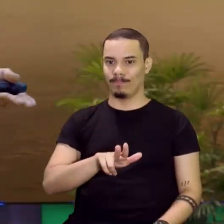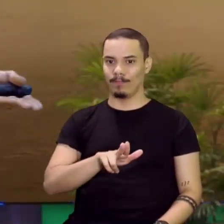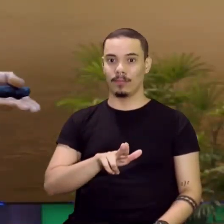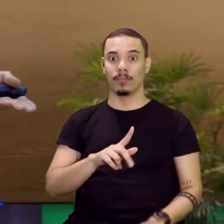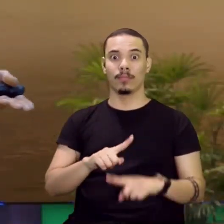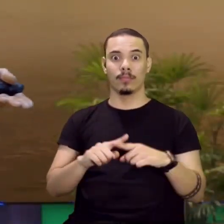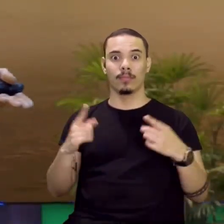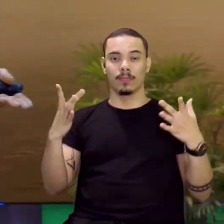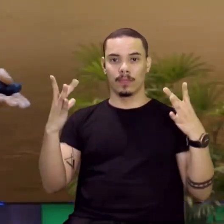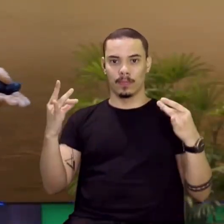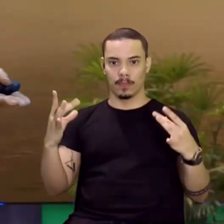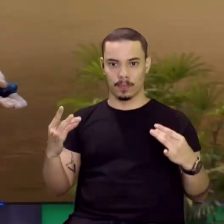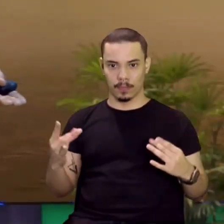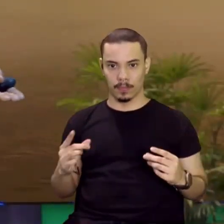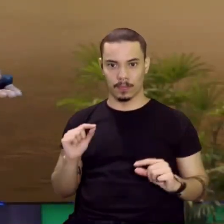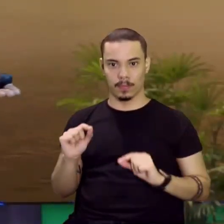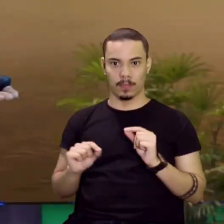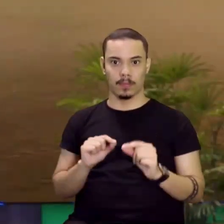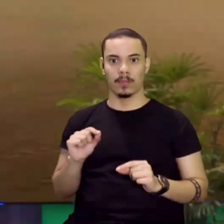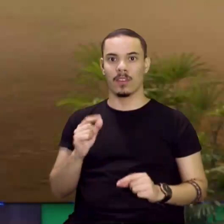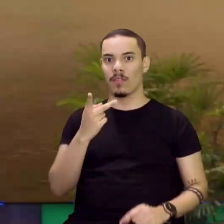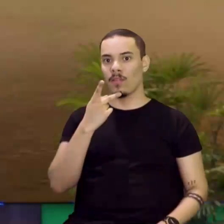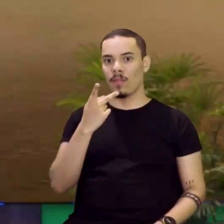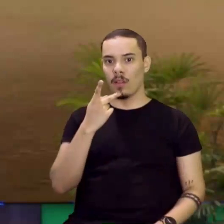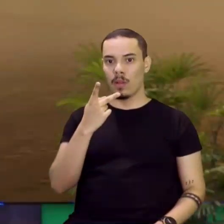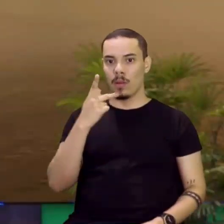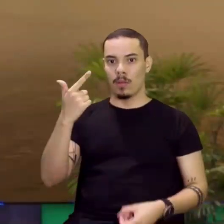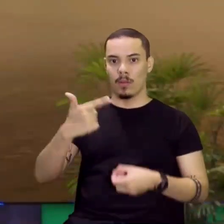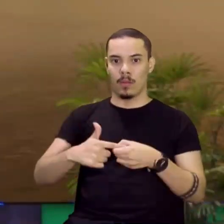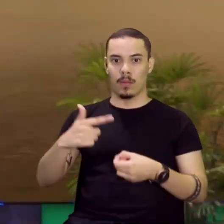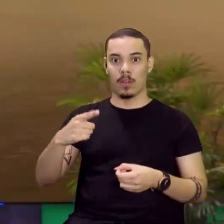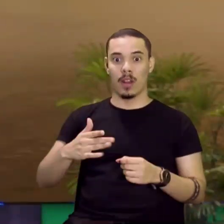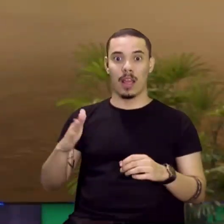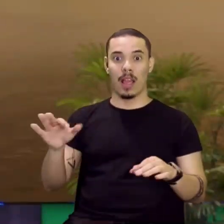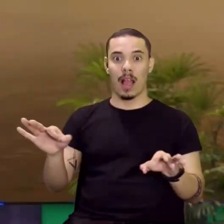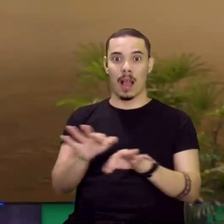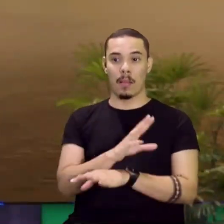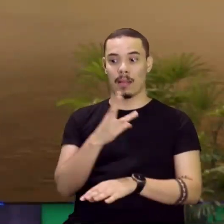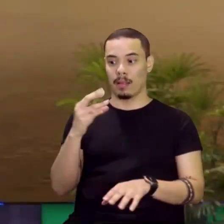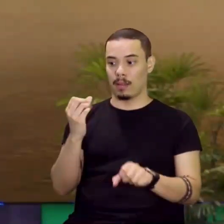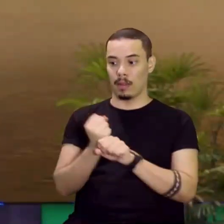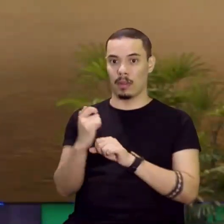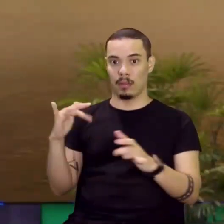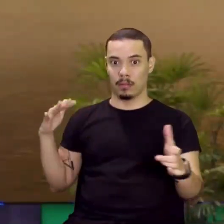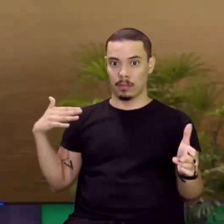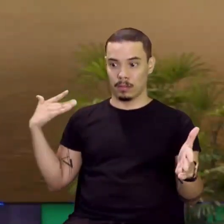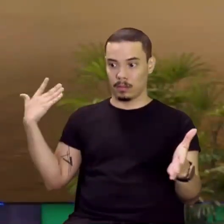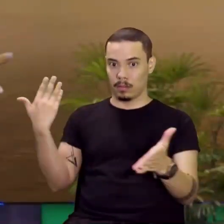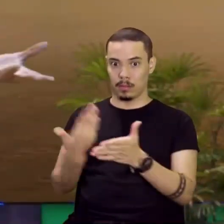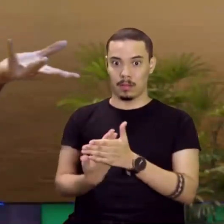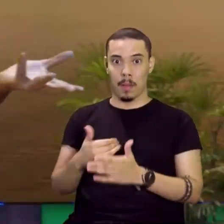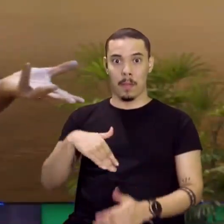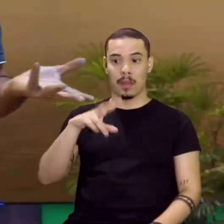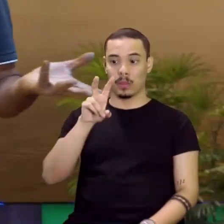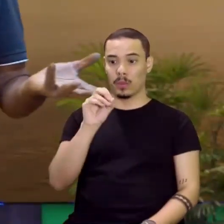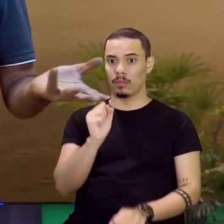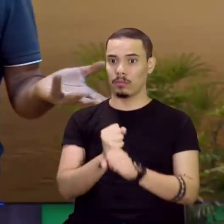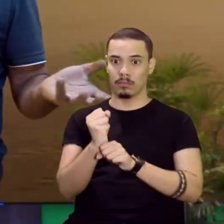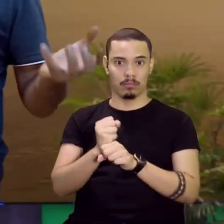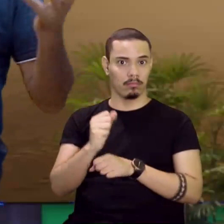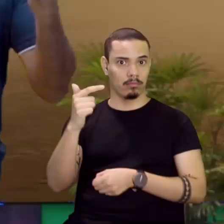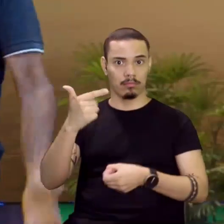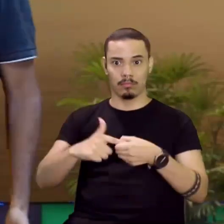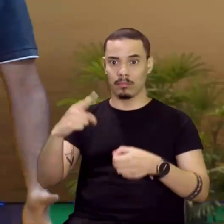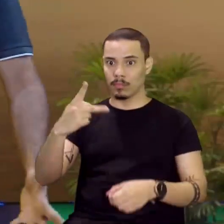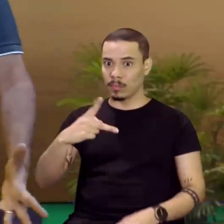Agora um detalhe, diziam que o petróleo ia acabar nos próximos 30 anos. Isso era lá em 80, tá? Já está mais de 50, a gente tem bastante petróleo.